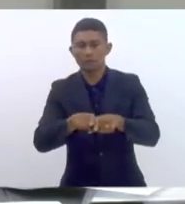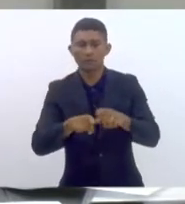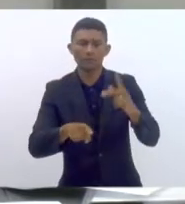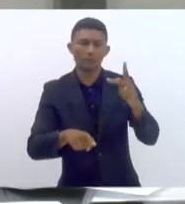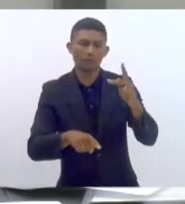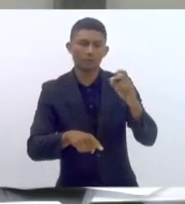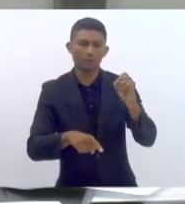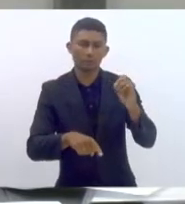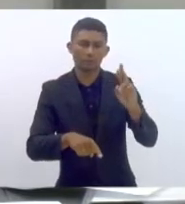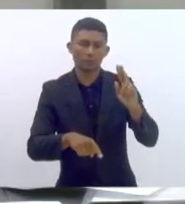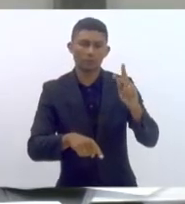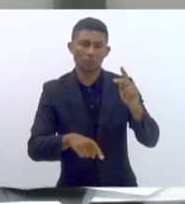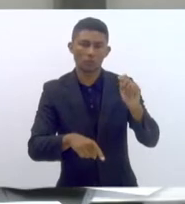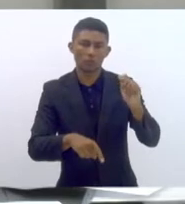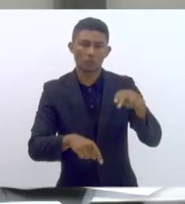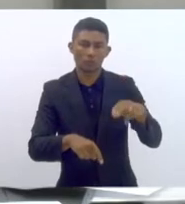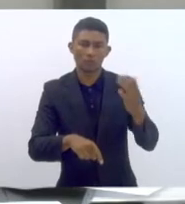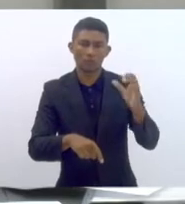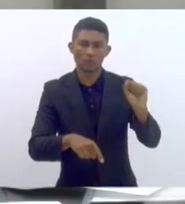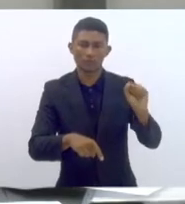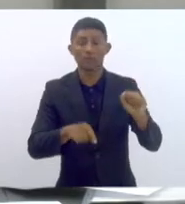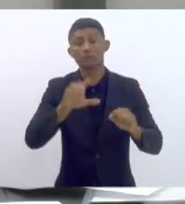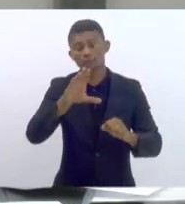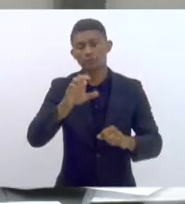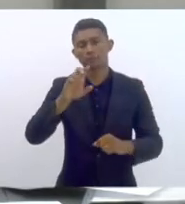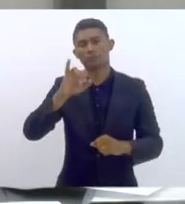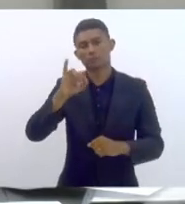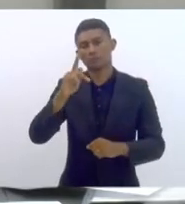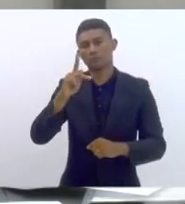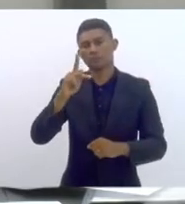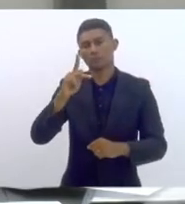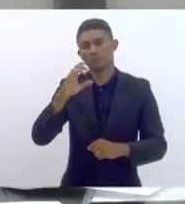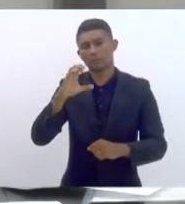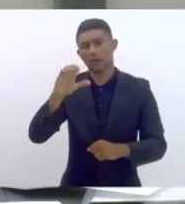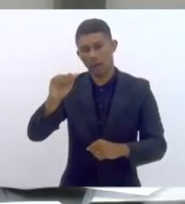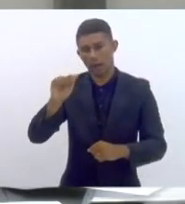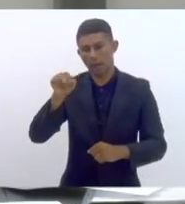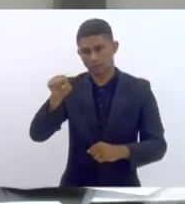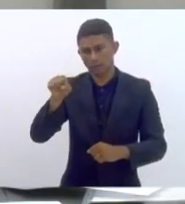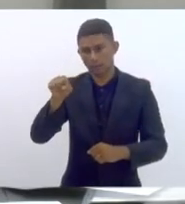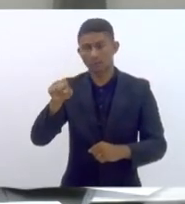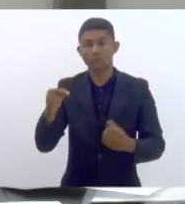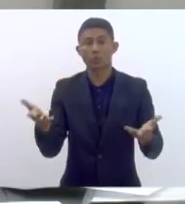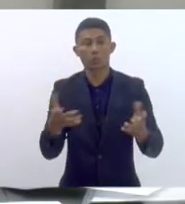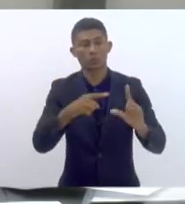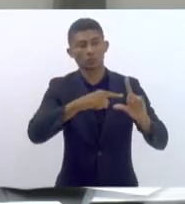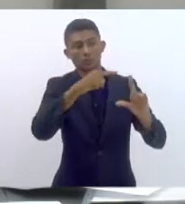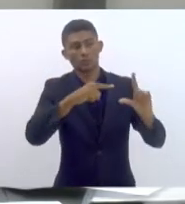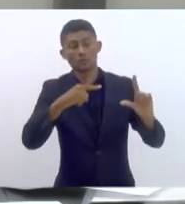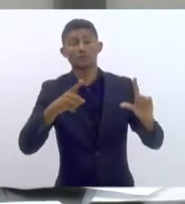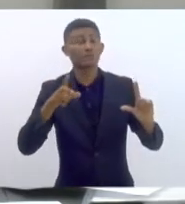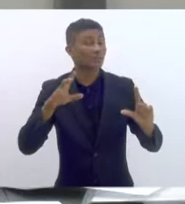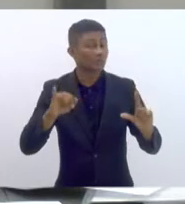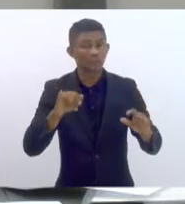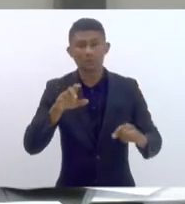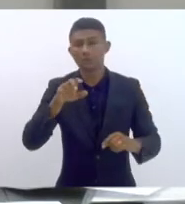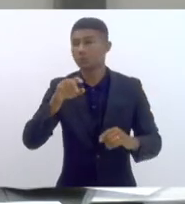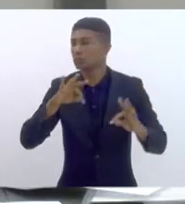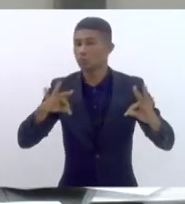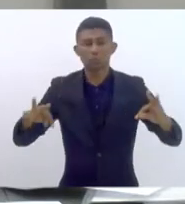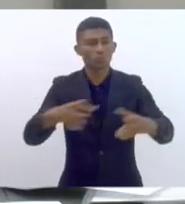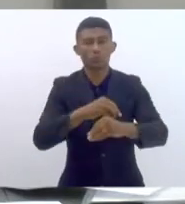do IPCA para o índice atual, se a gente tivesse corrigido pelo IPCA